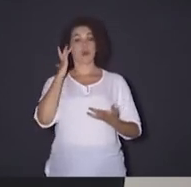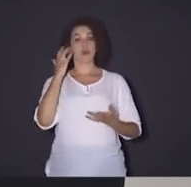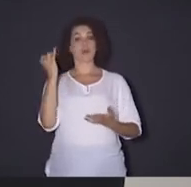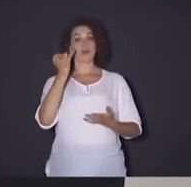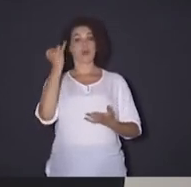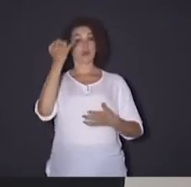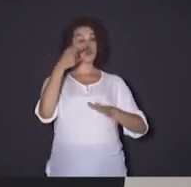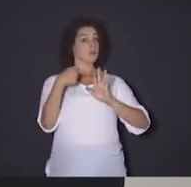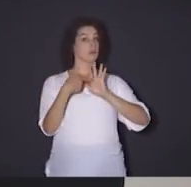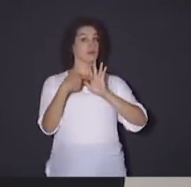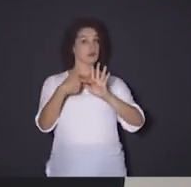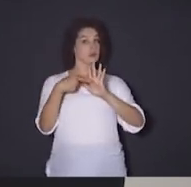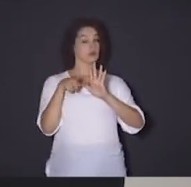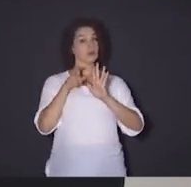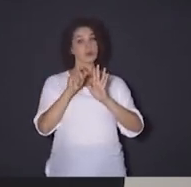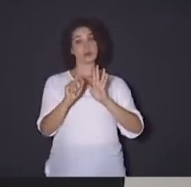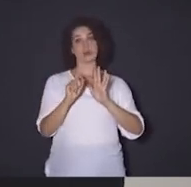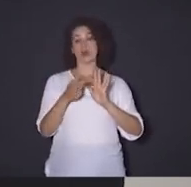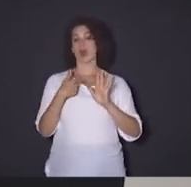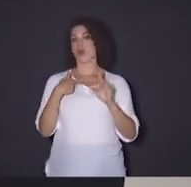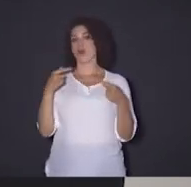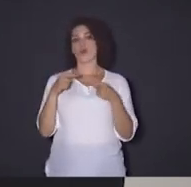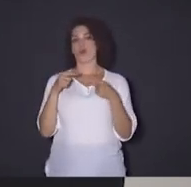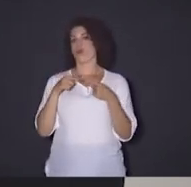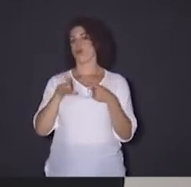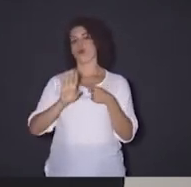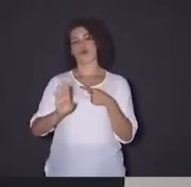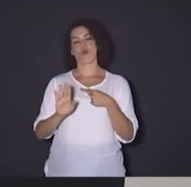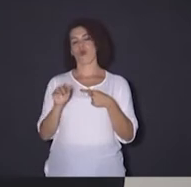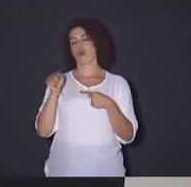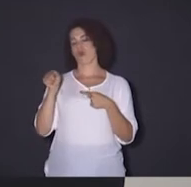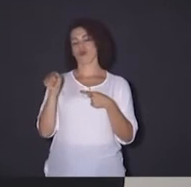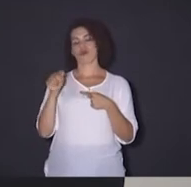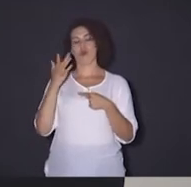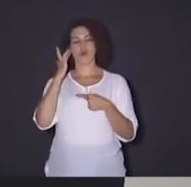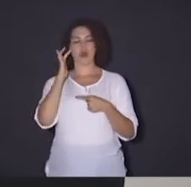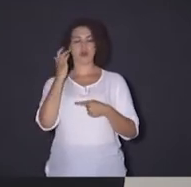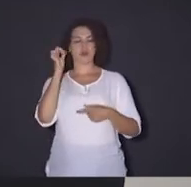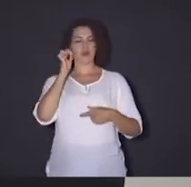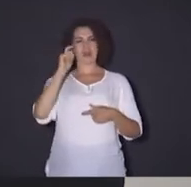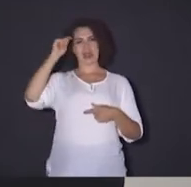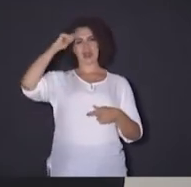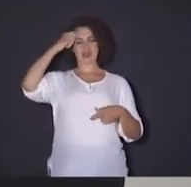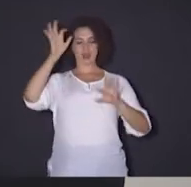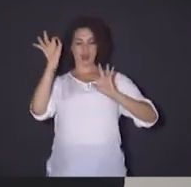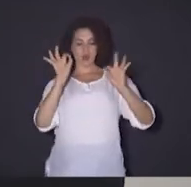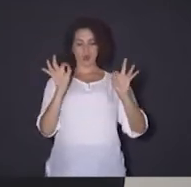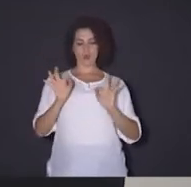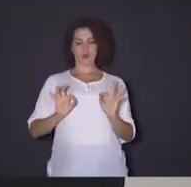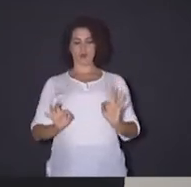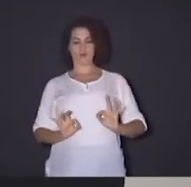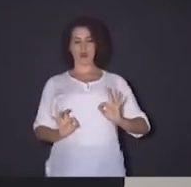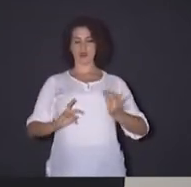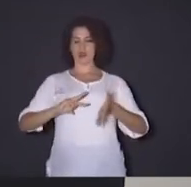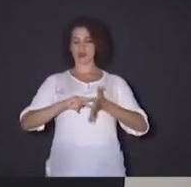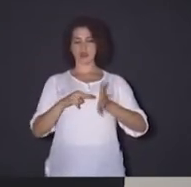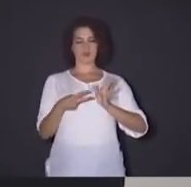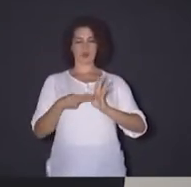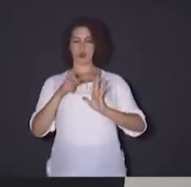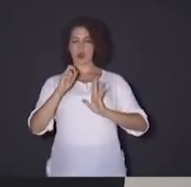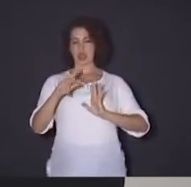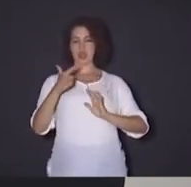afirmar que uma nota não concordo com ele não acha com a mulher negra bem arrumada ela está em couro e vai passar a